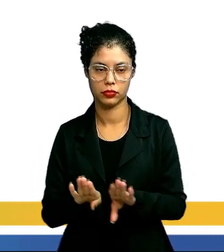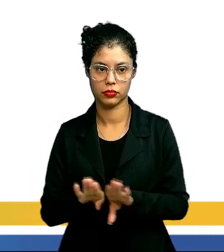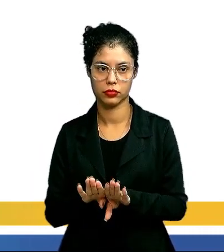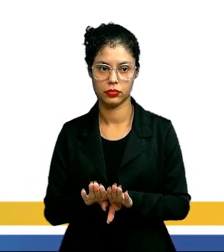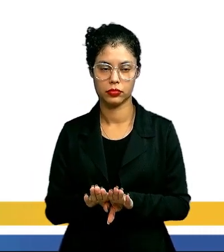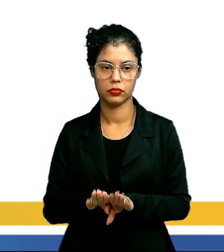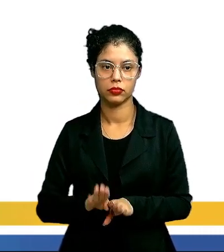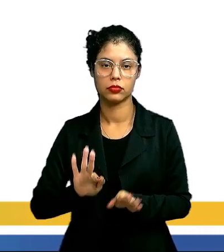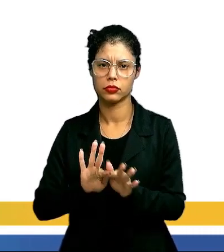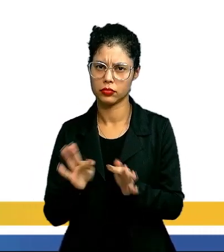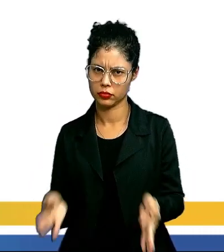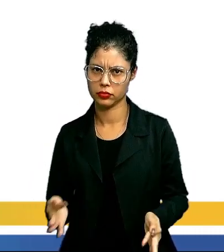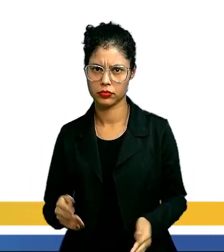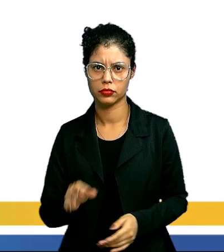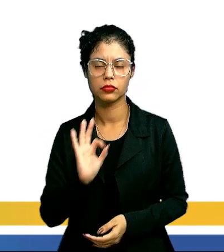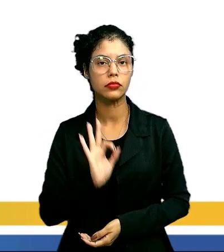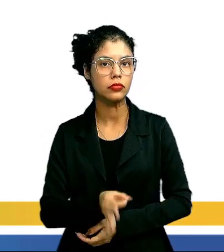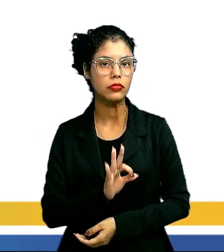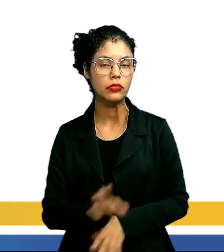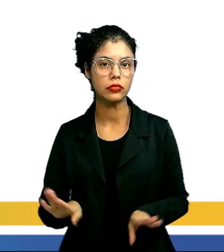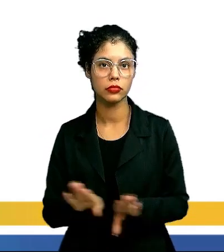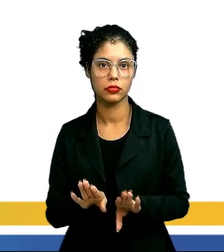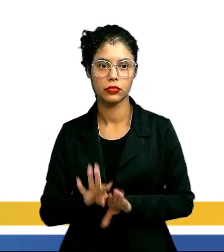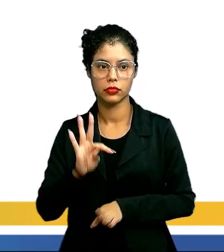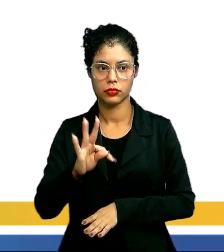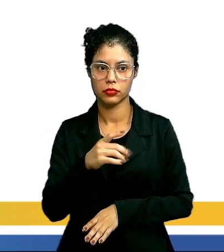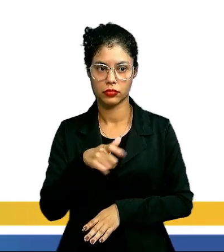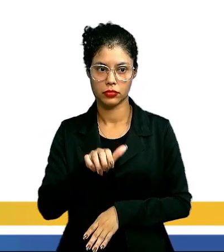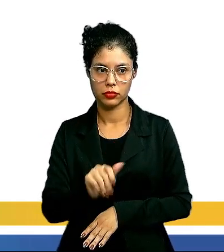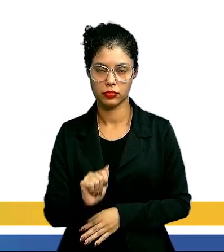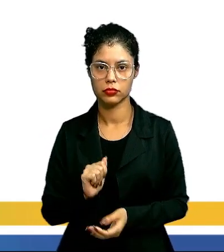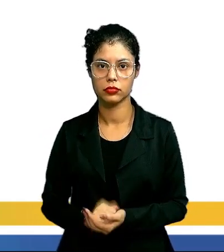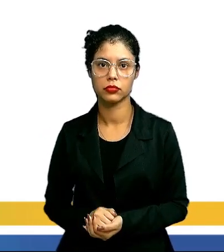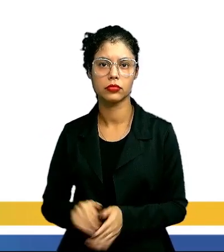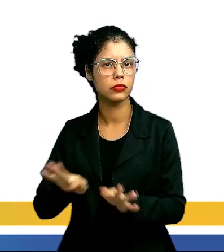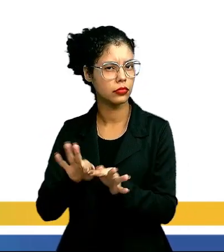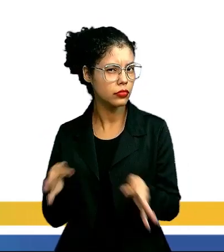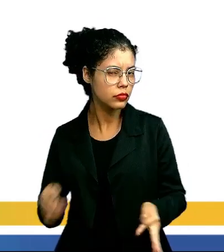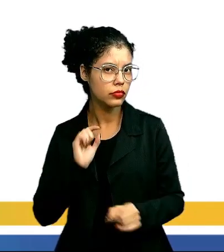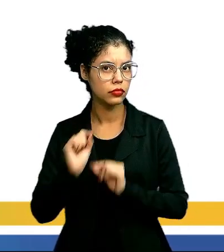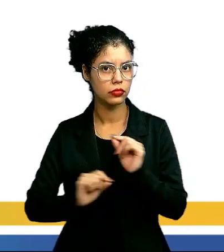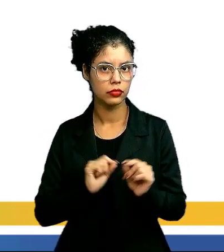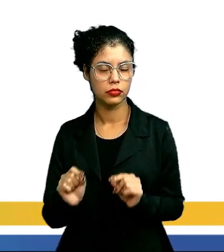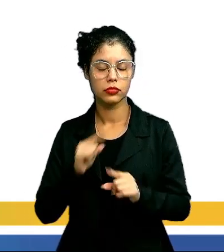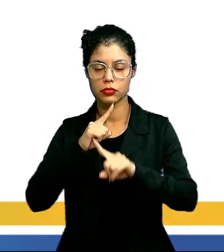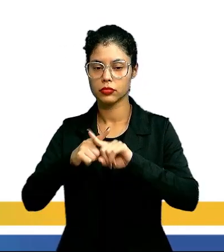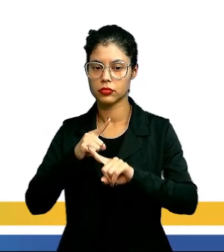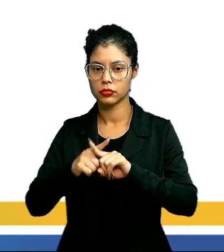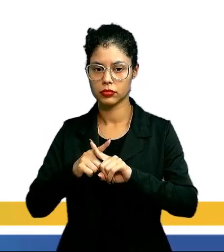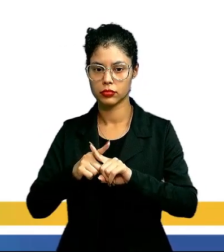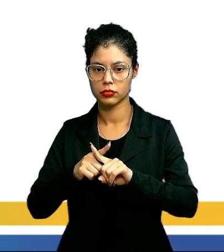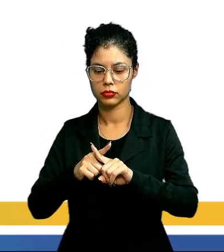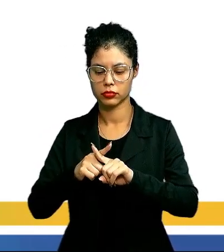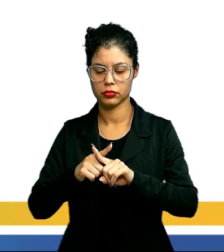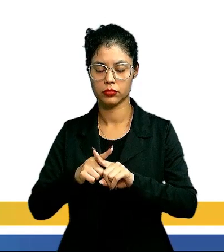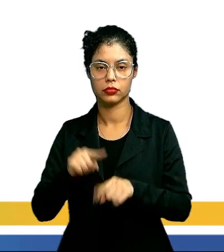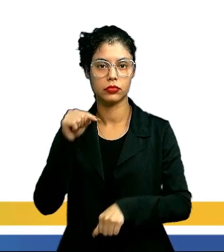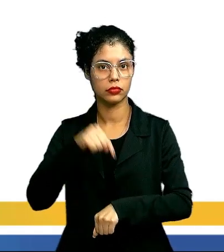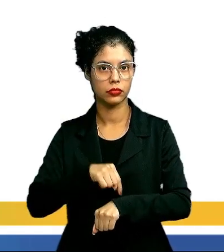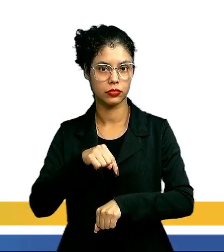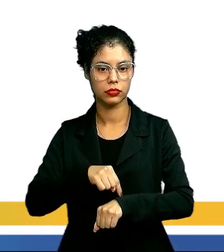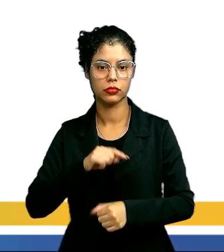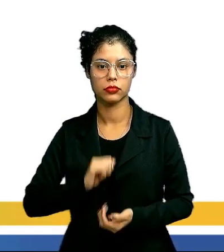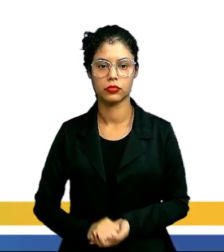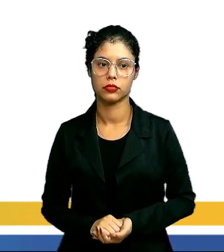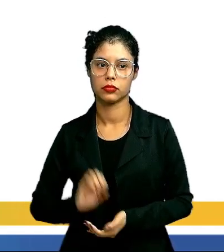simples é exatamente a taxa que no juros simples a taxa Multiplica pelo tempo